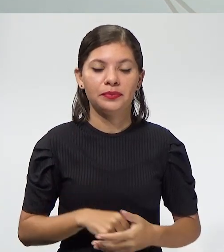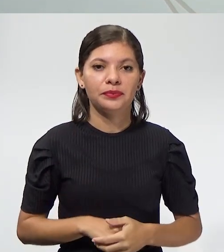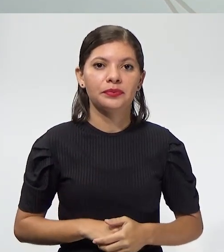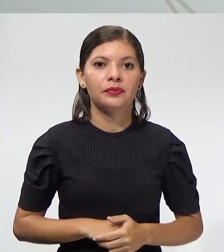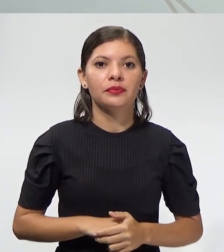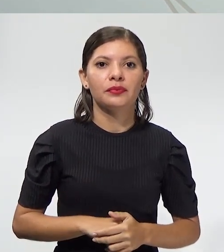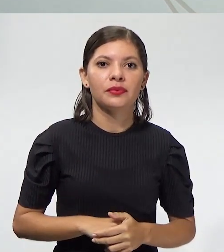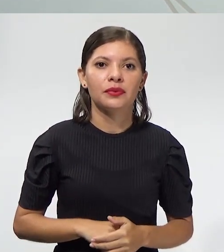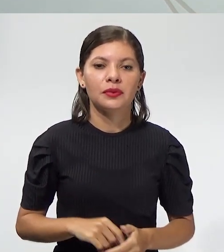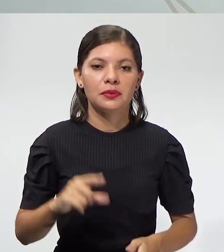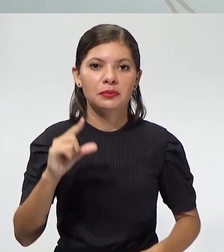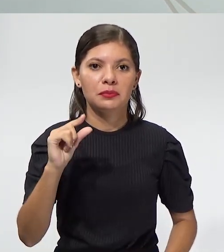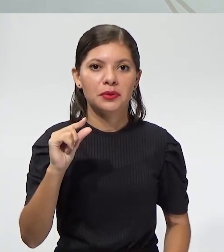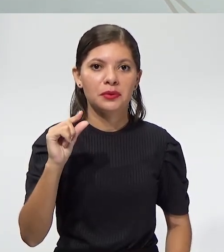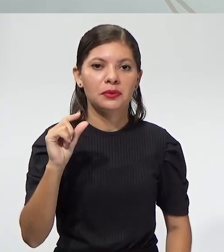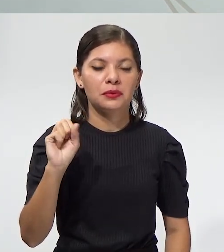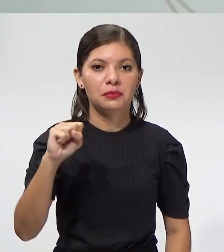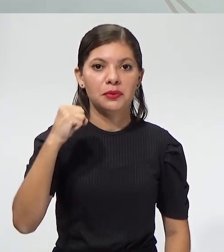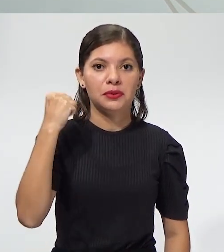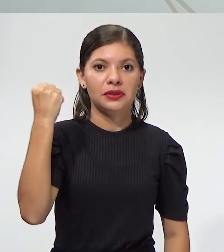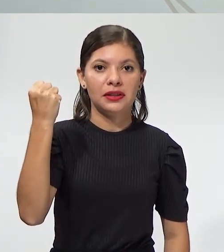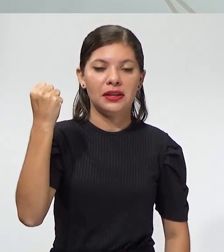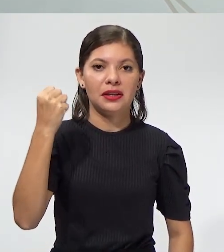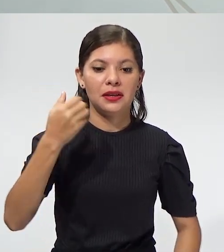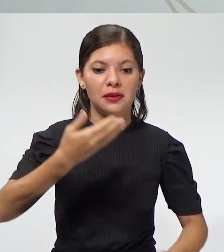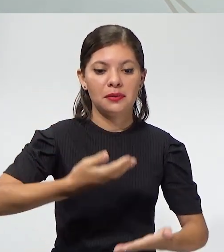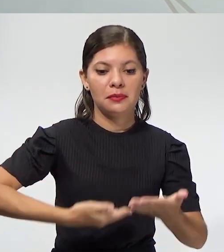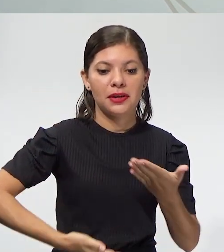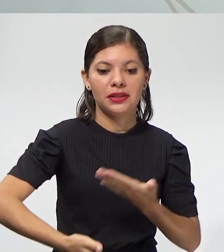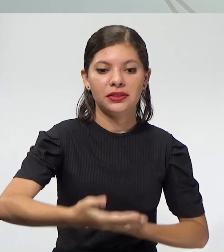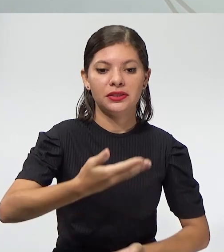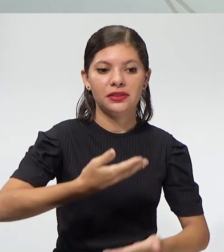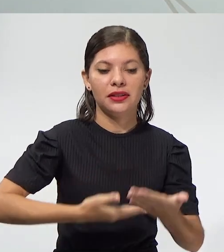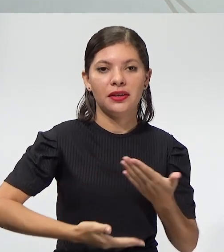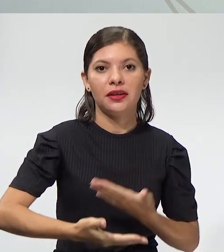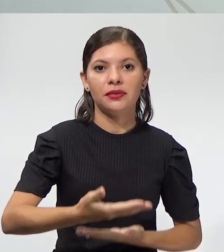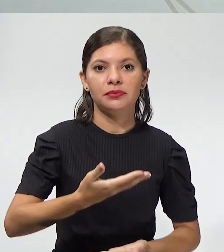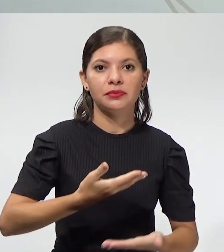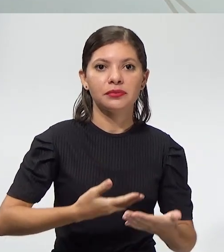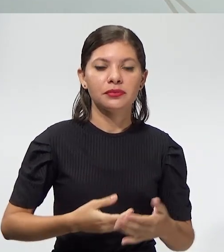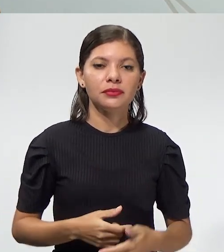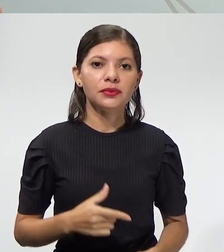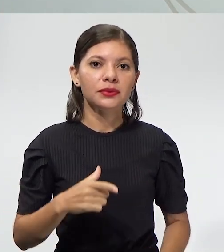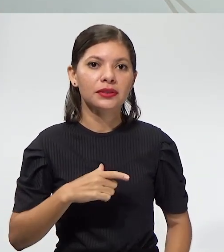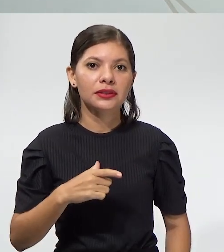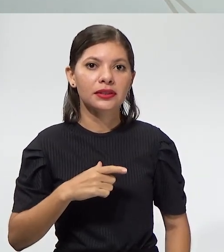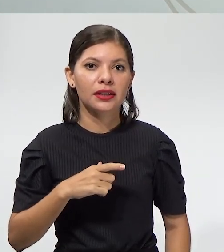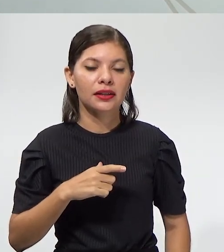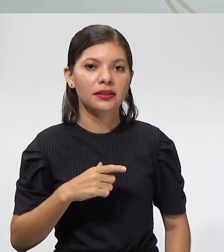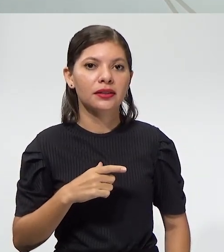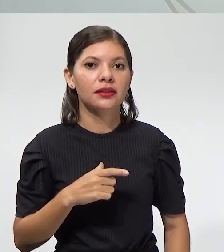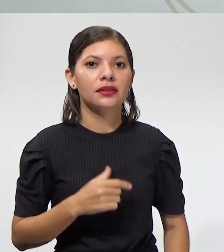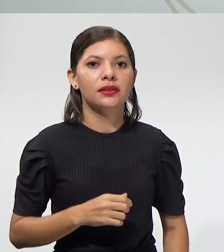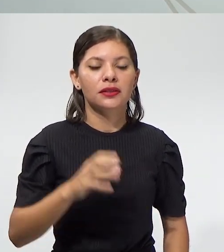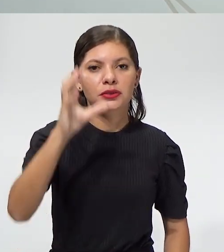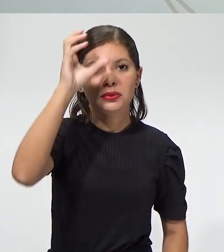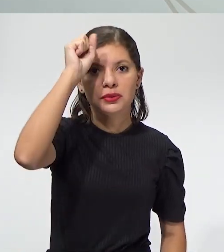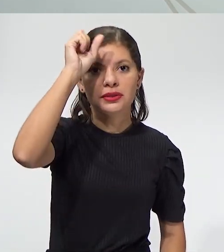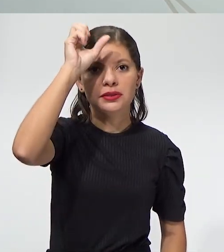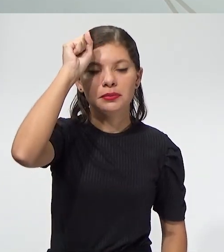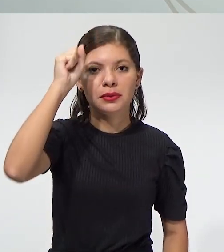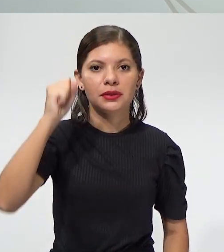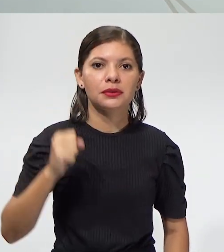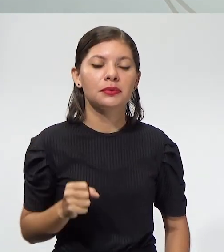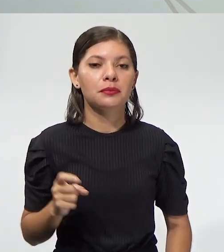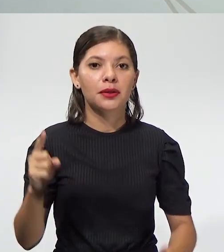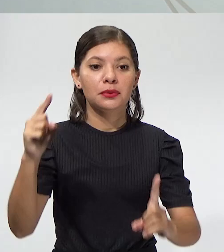seu micropoder para partilhar aquilo que ele tem de conhecimento para um